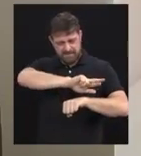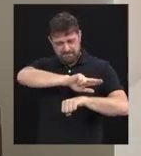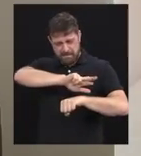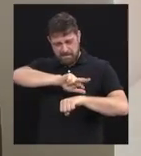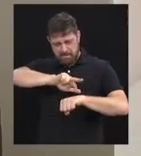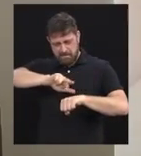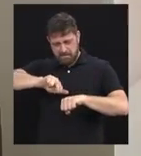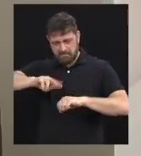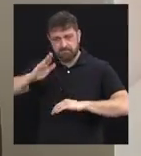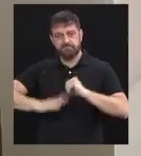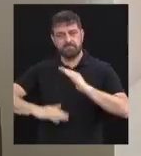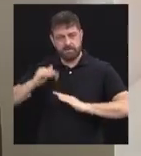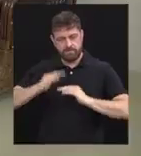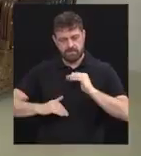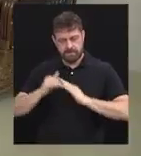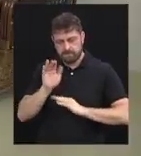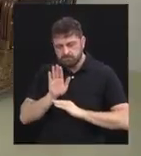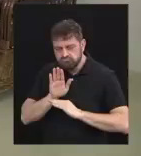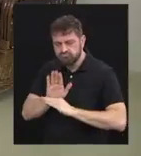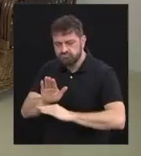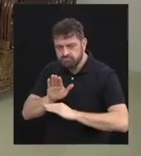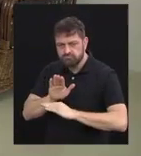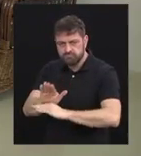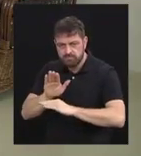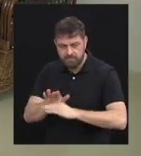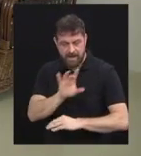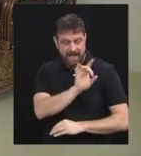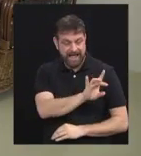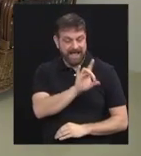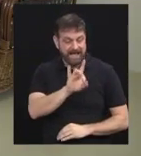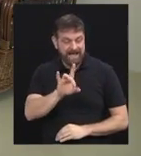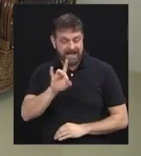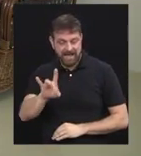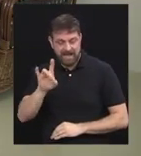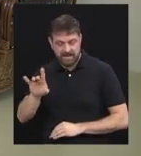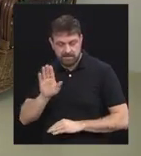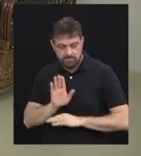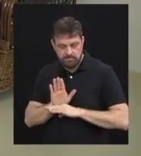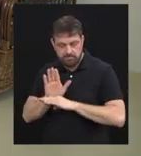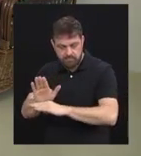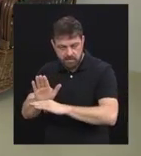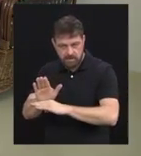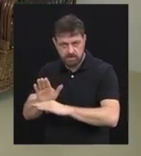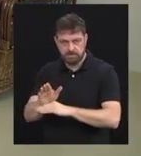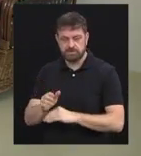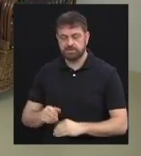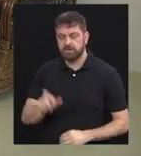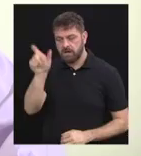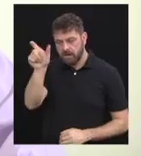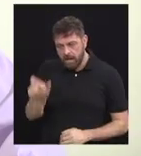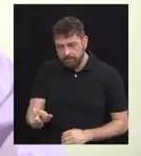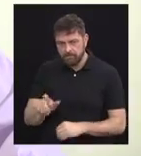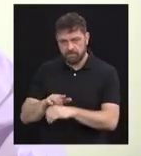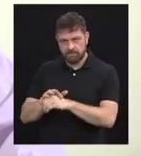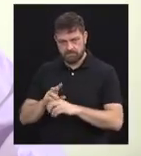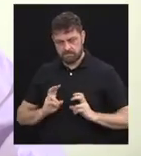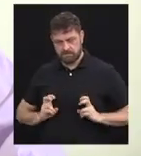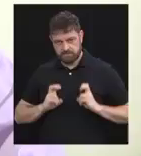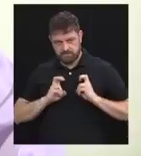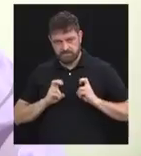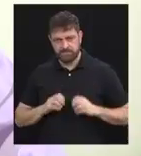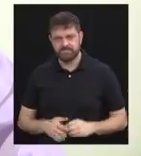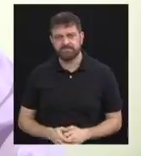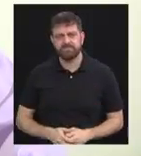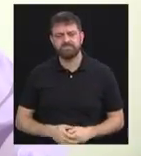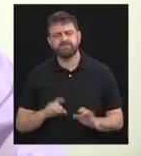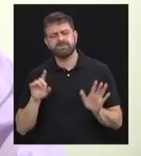profissionais que atuam cada um na sua área e que vai dar o suporte a esse paciente. Em falar em